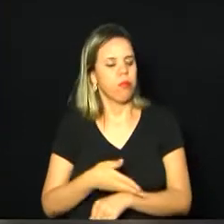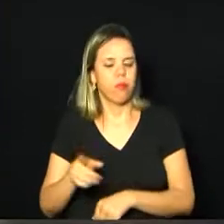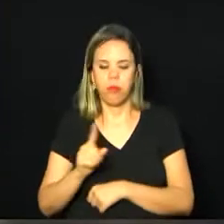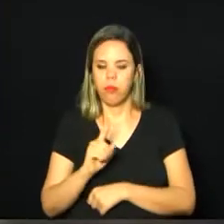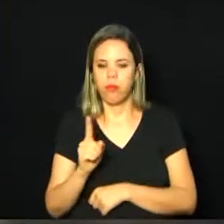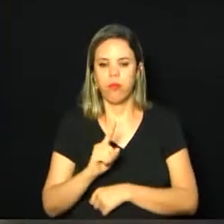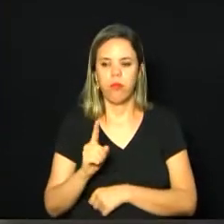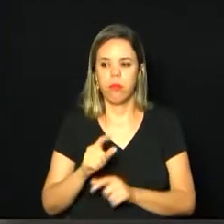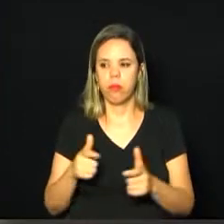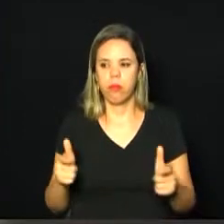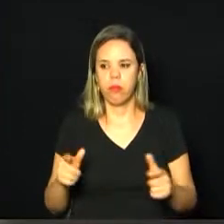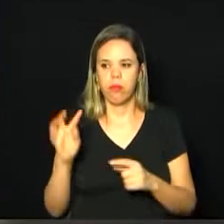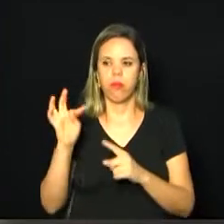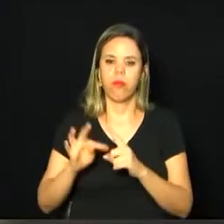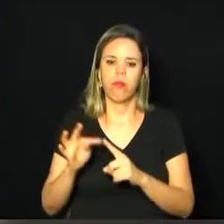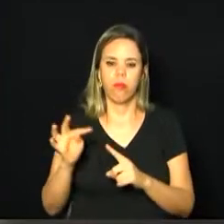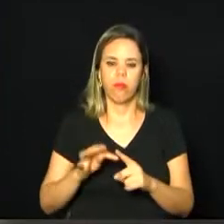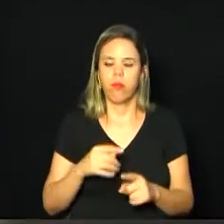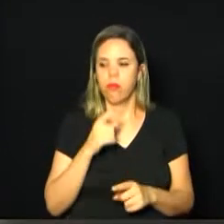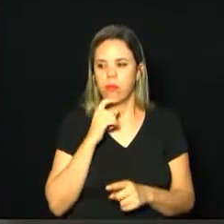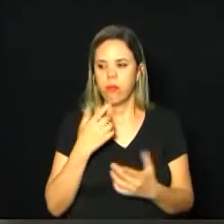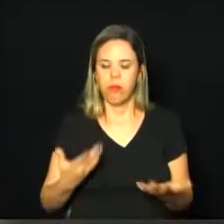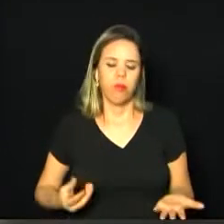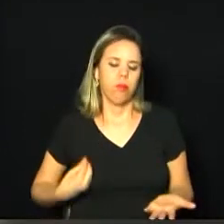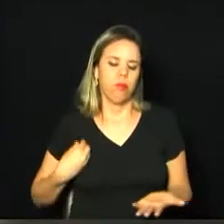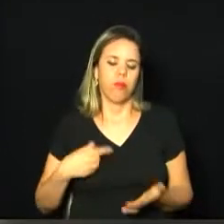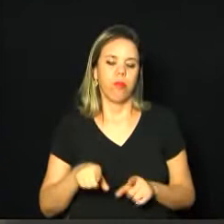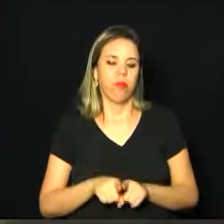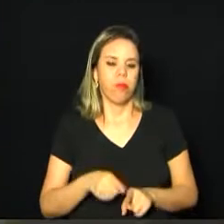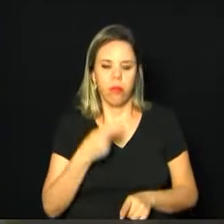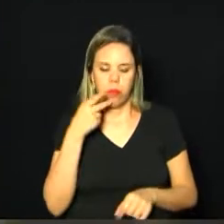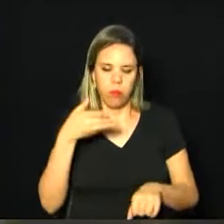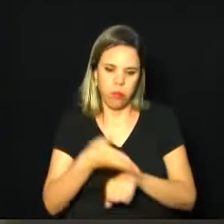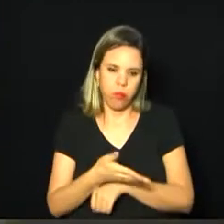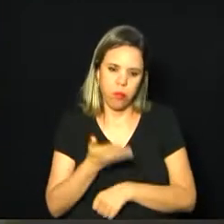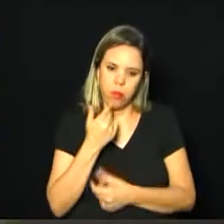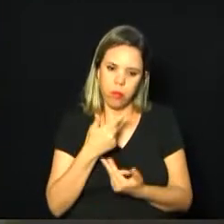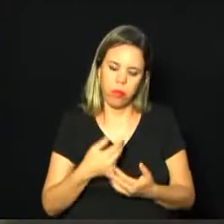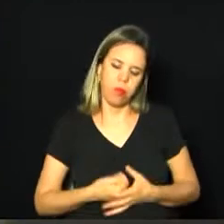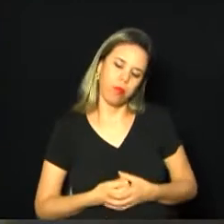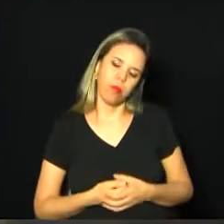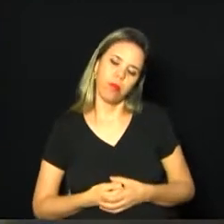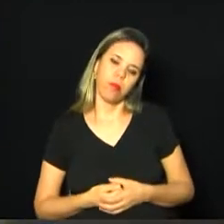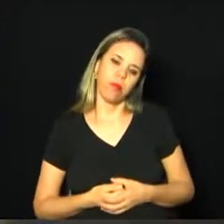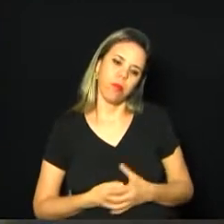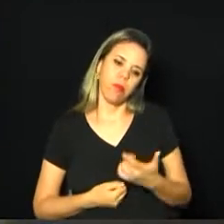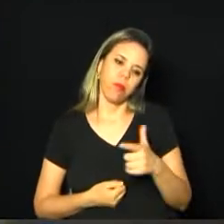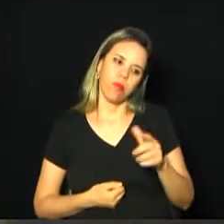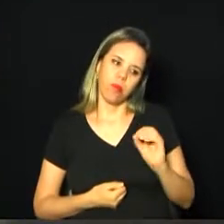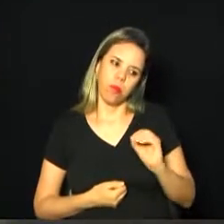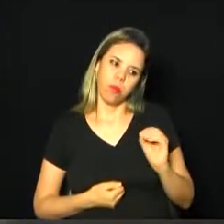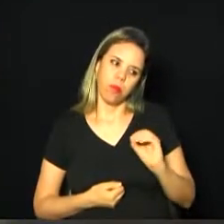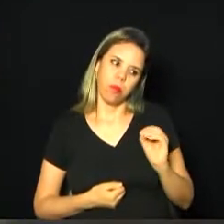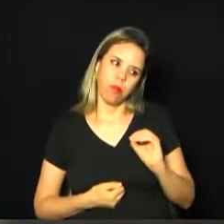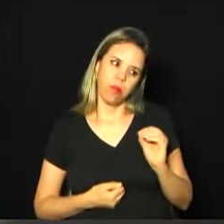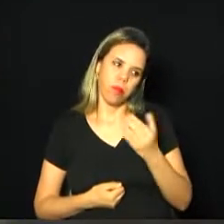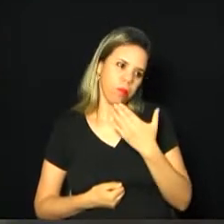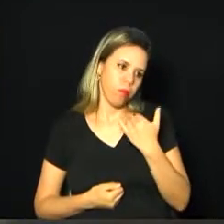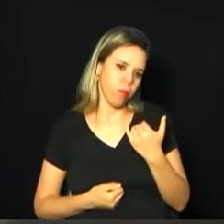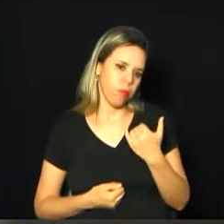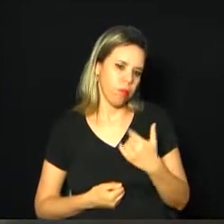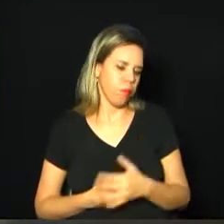com as amplitude térmica que a gente está vivendo Além disso quando a gente fala de acesso alimentação né a gente não tem mais